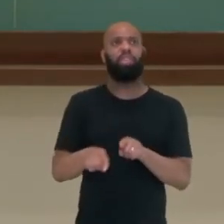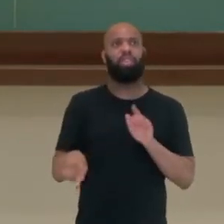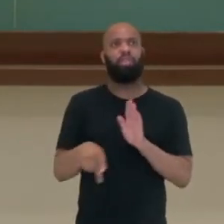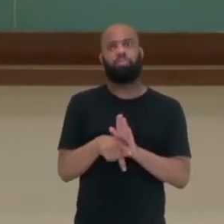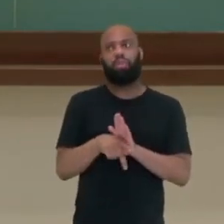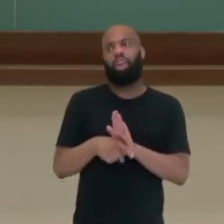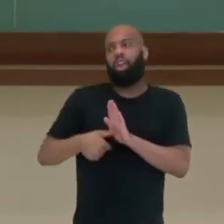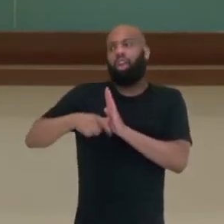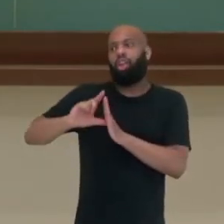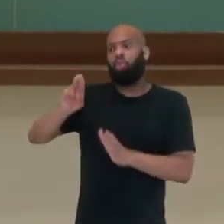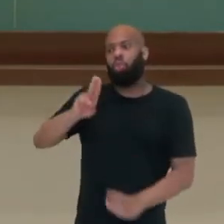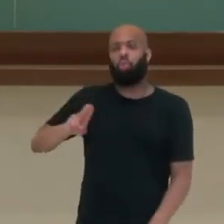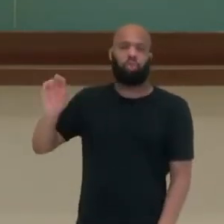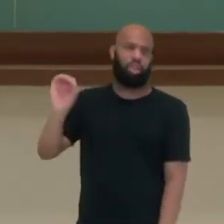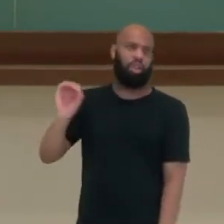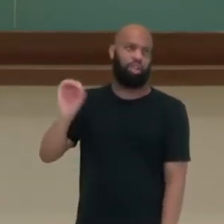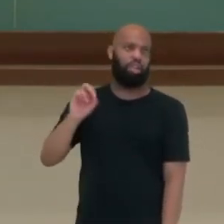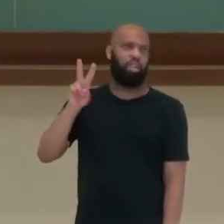inutilizado